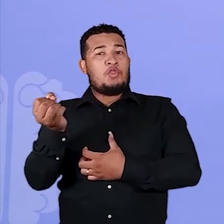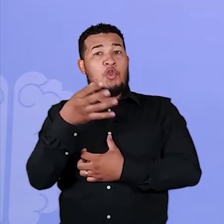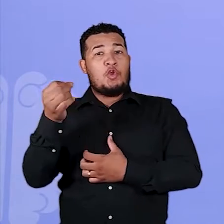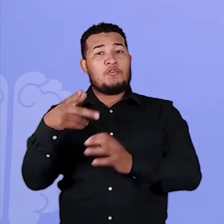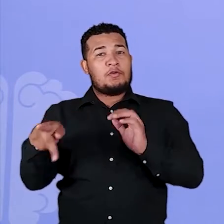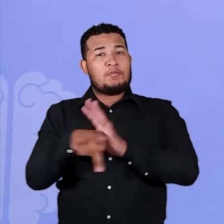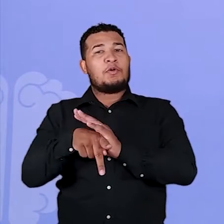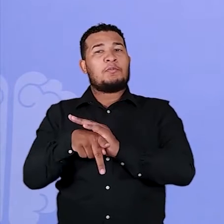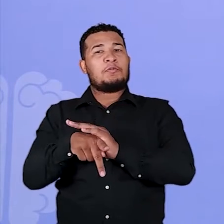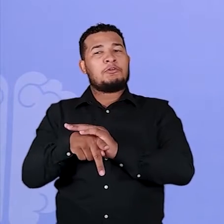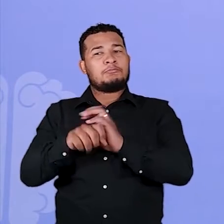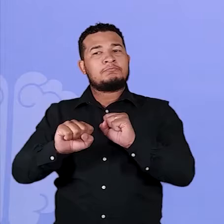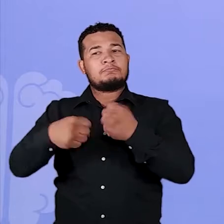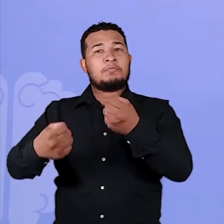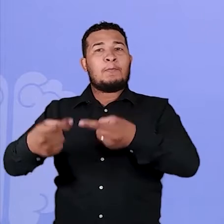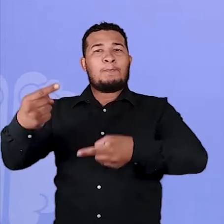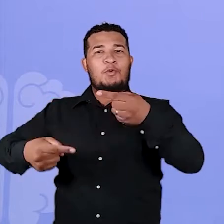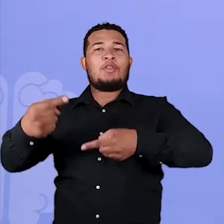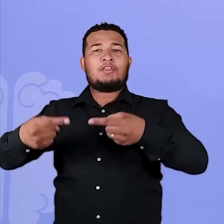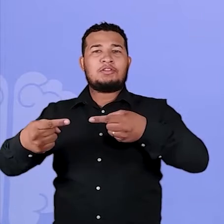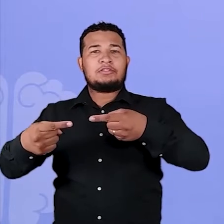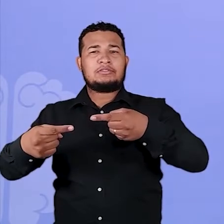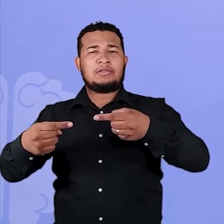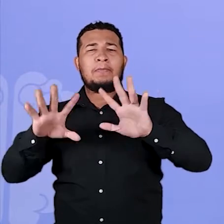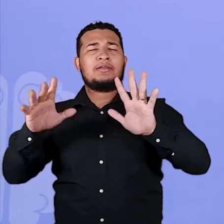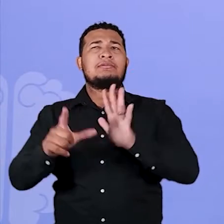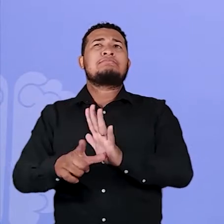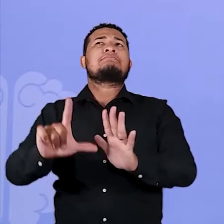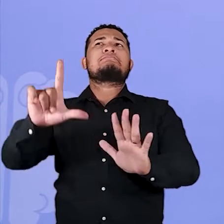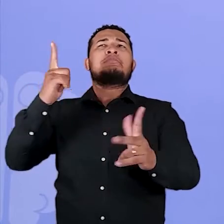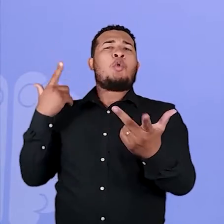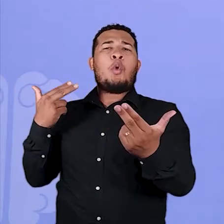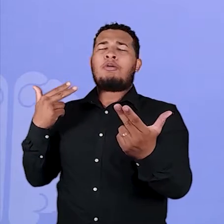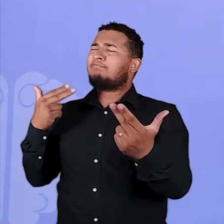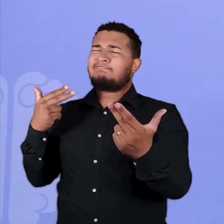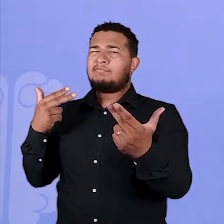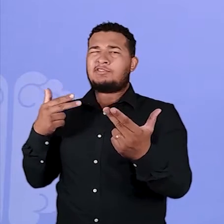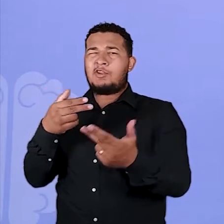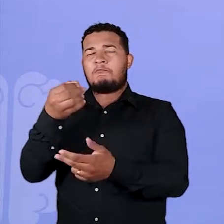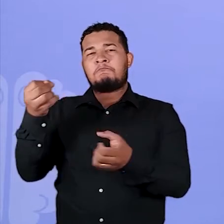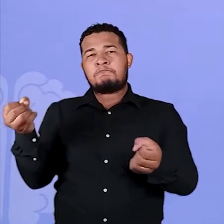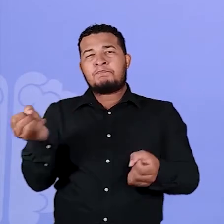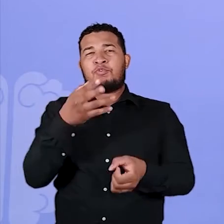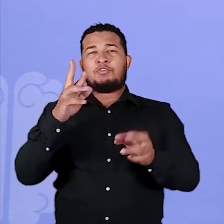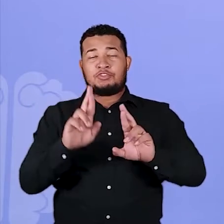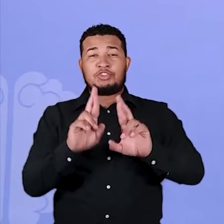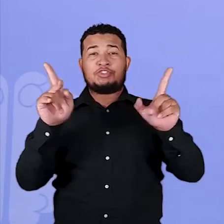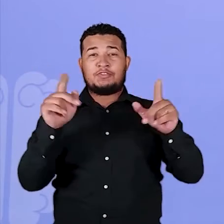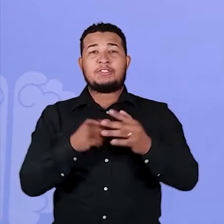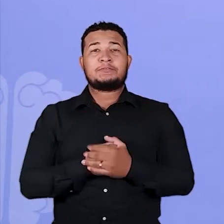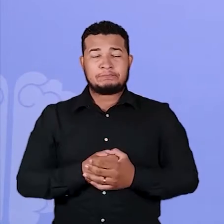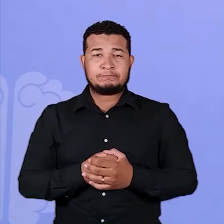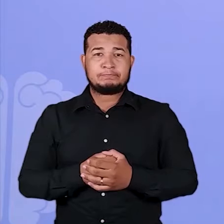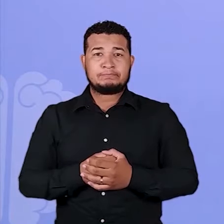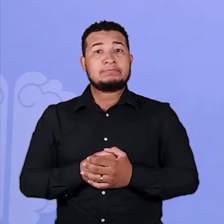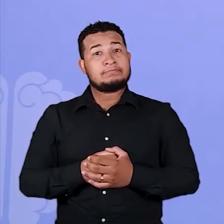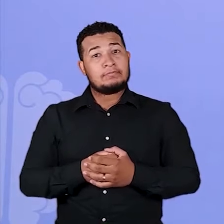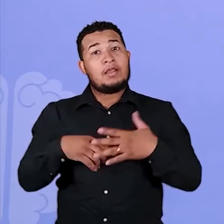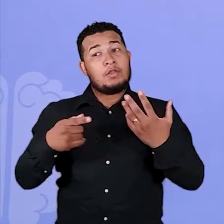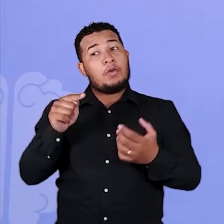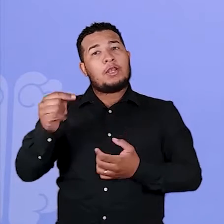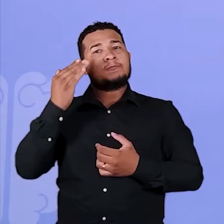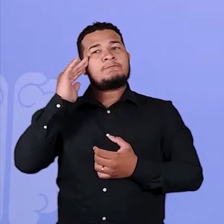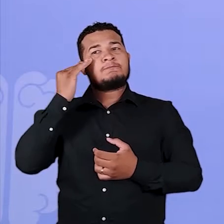fazer política, separada daquela forma que os antigos pensavam. Então, ele